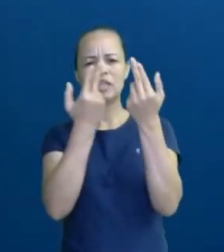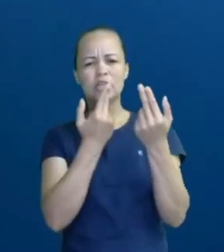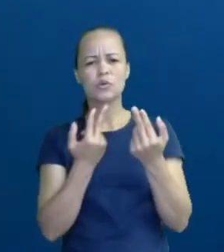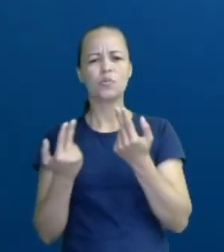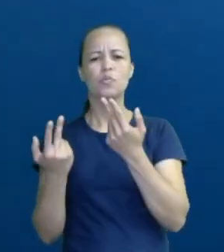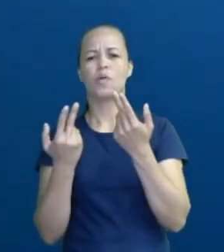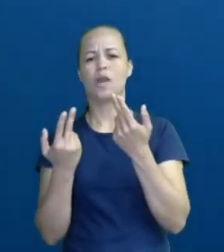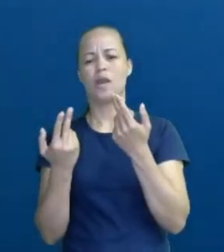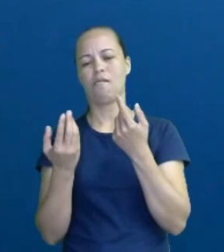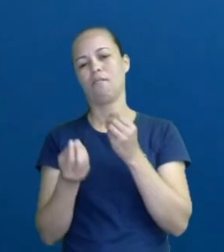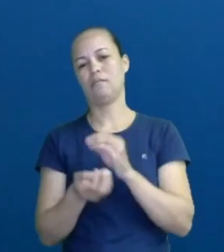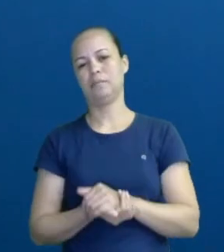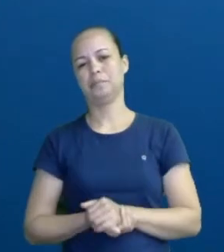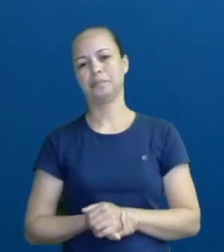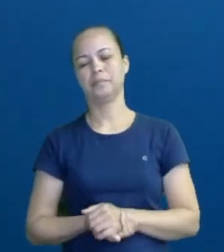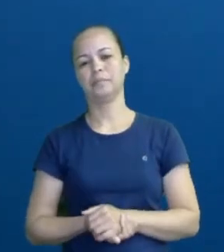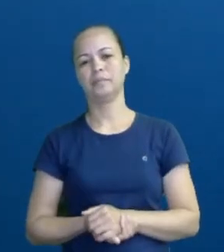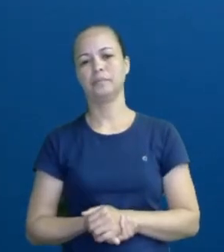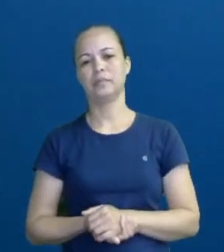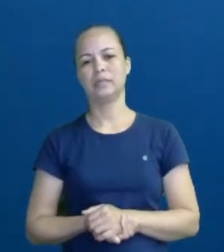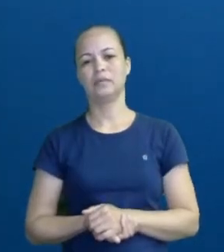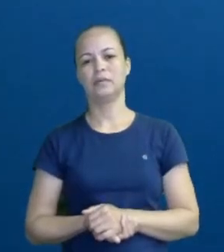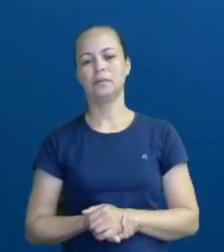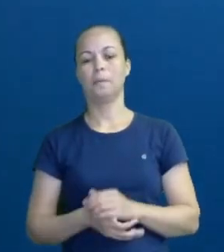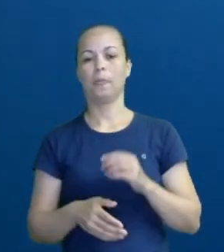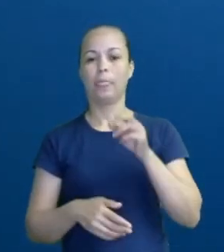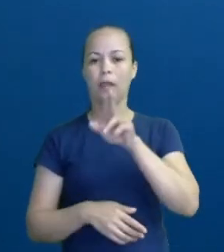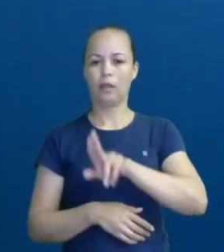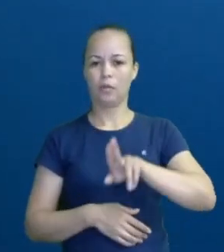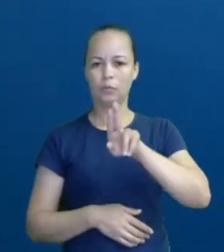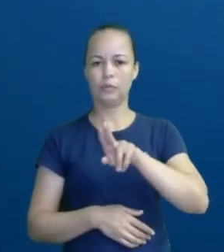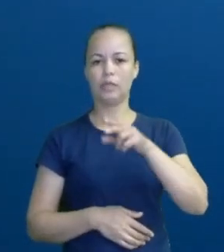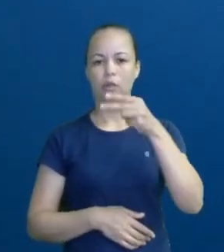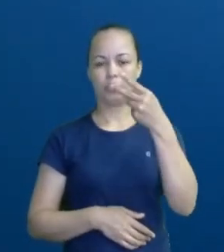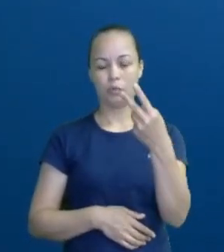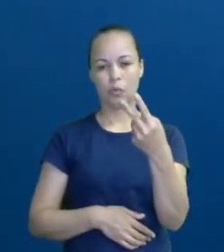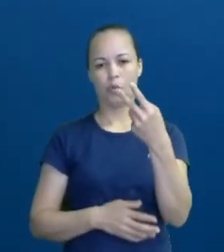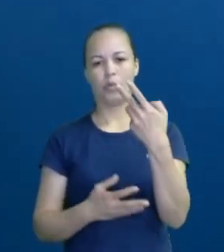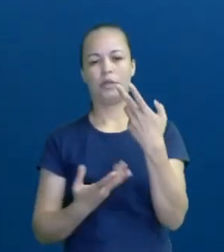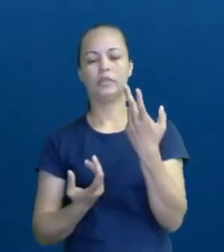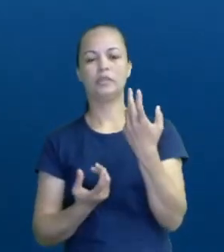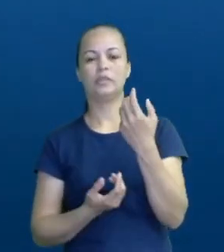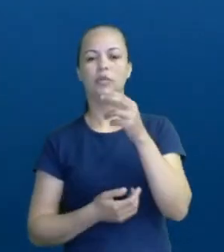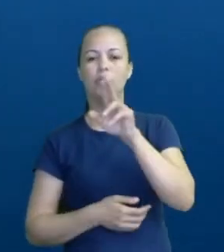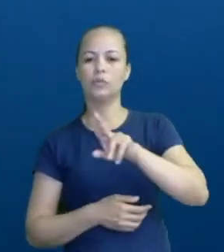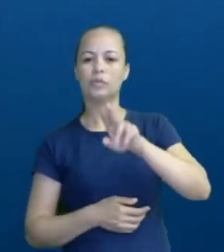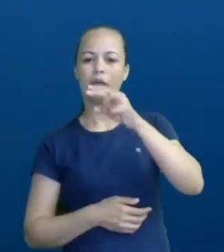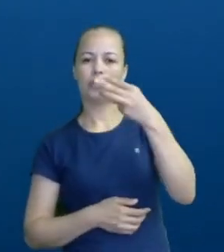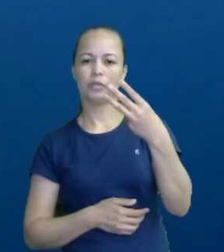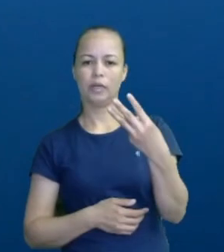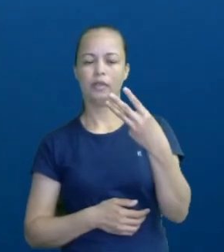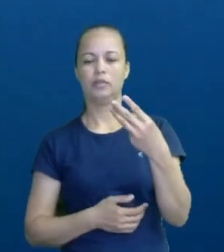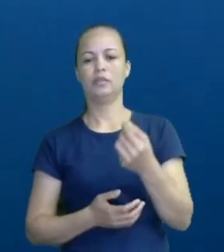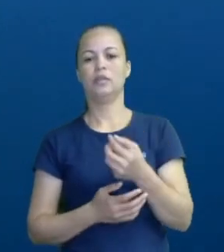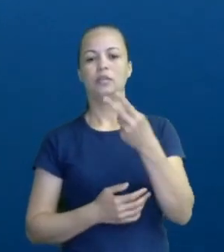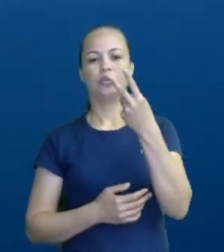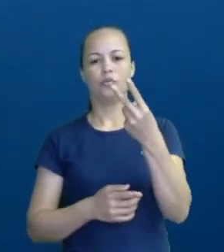tá certo? Então, usei o 2, usei o 3. 2 vezes